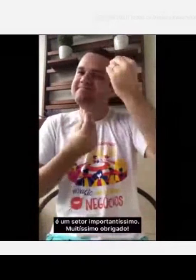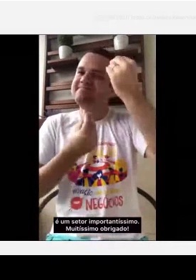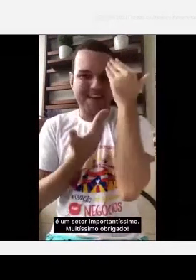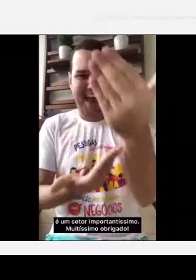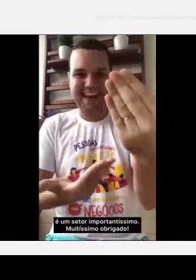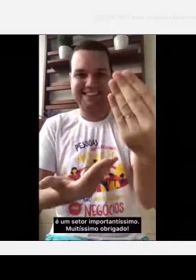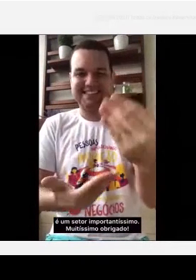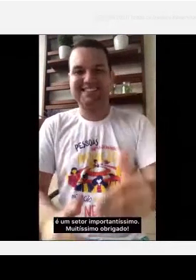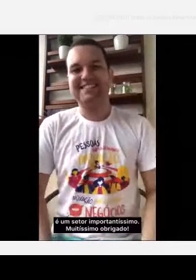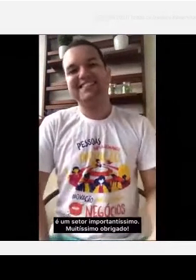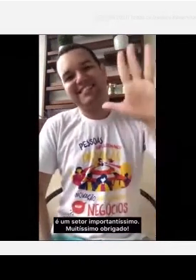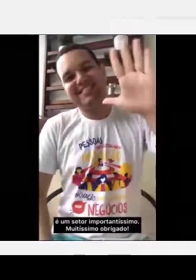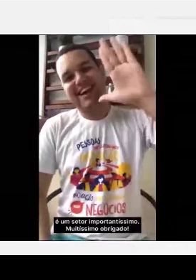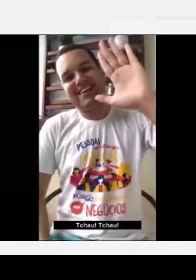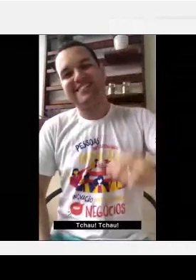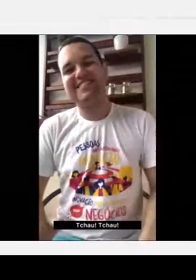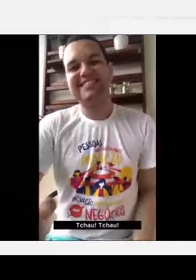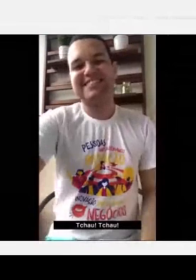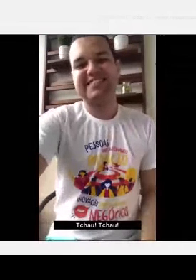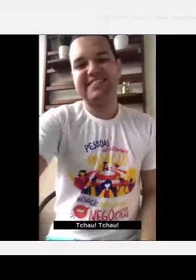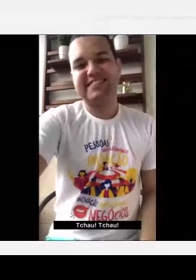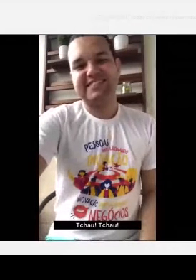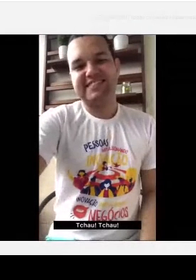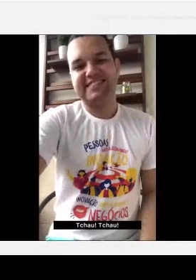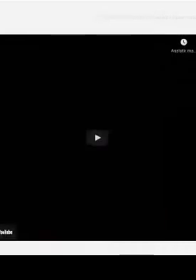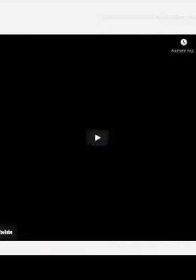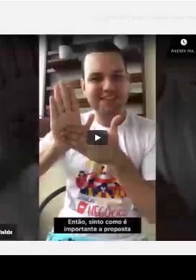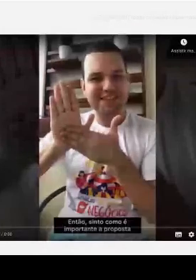importantíssimo. Muitíssimo obrigado. Tchau, tchau.